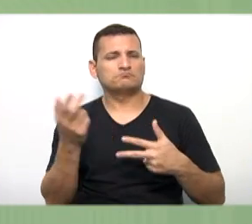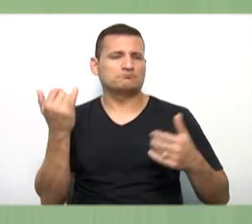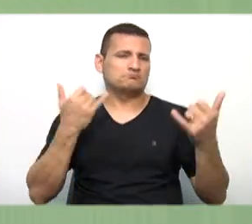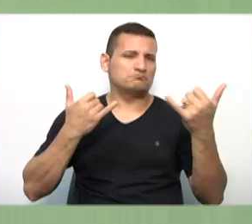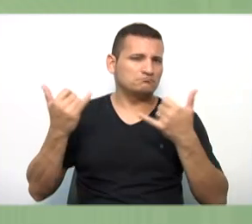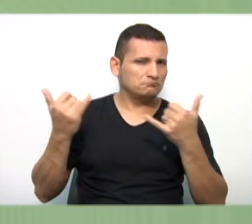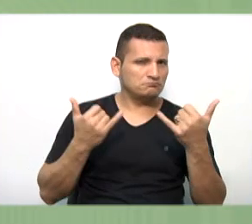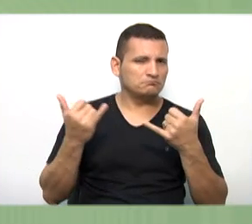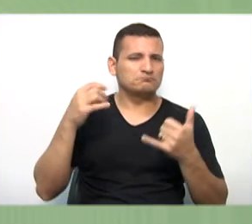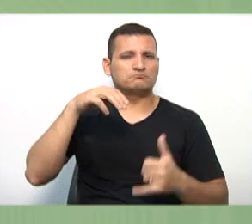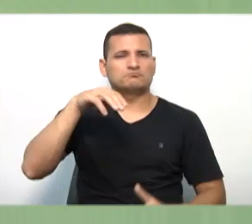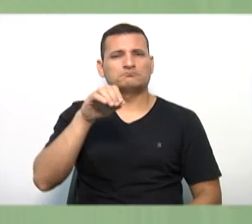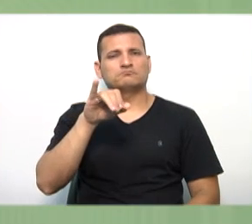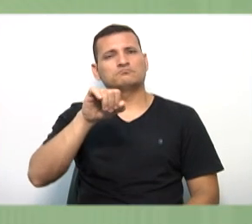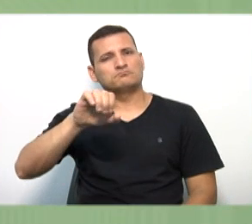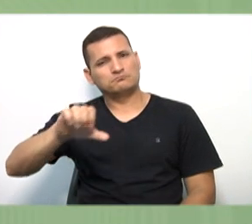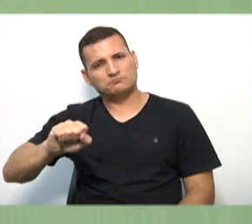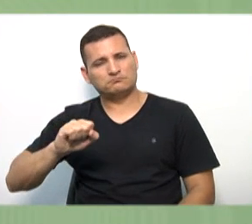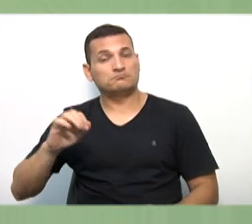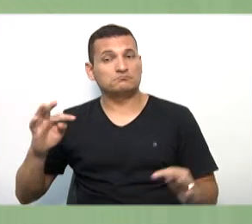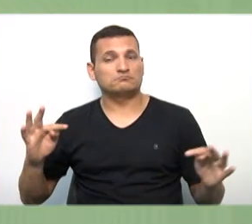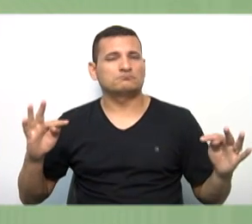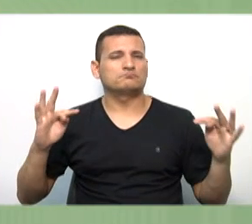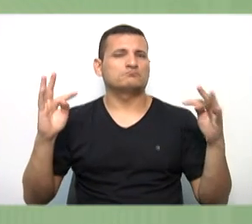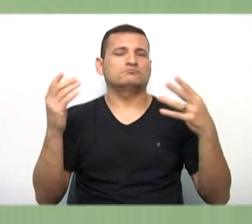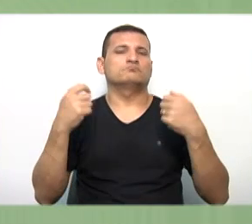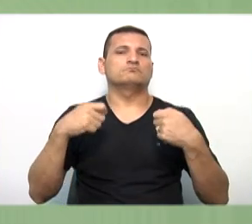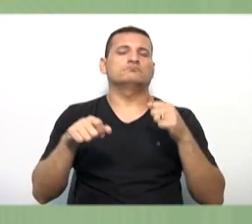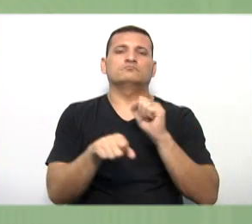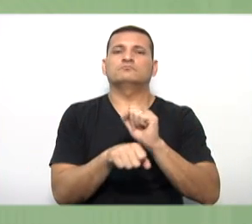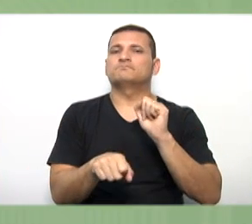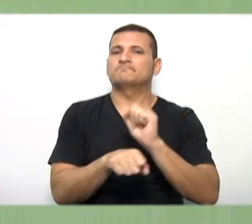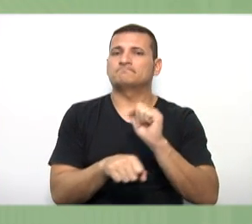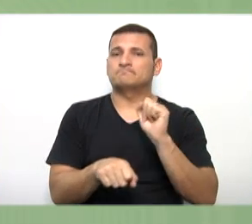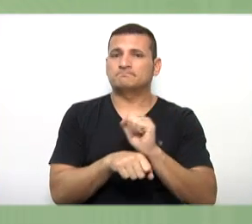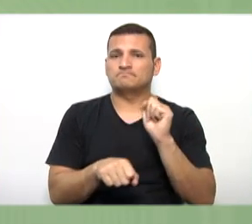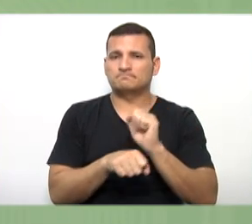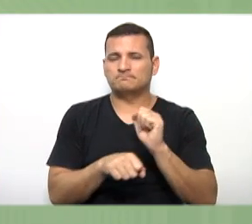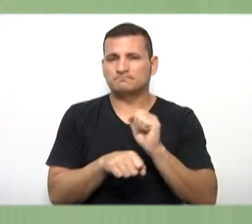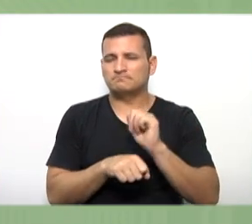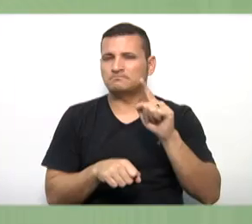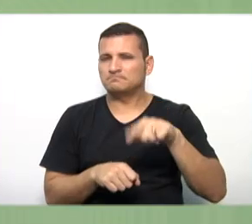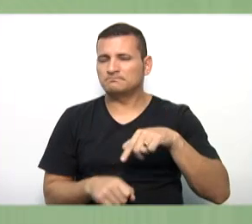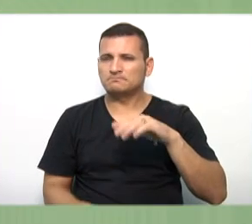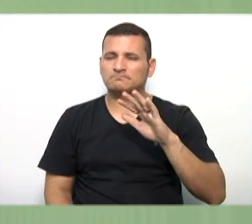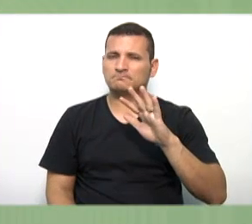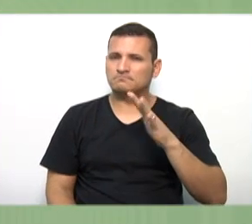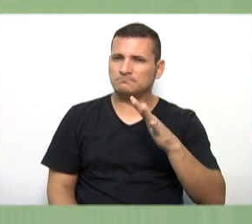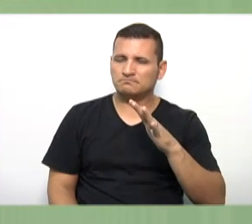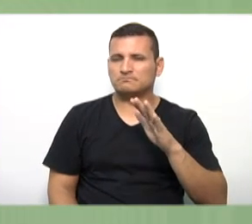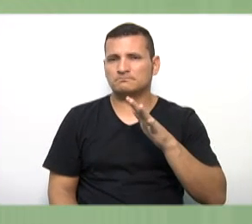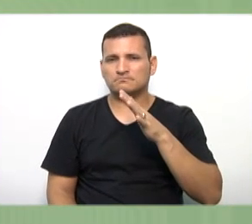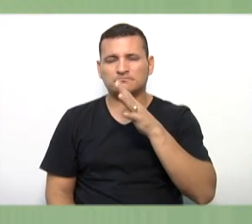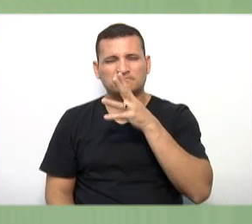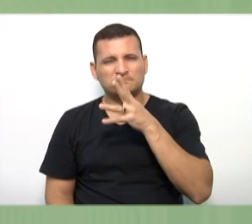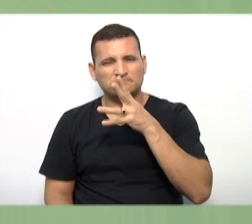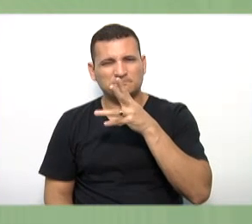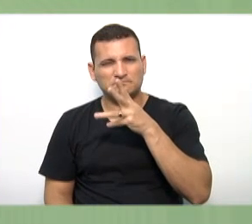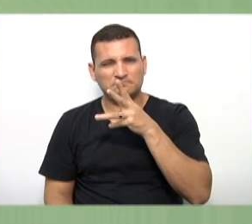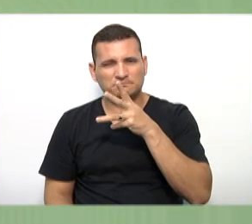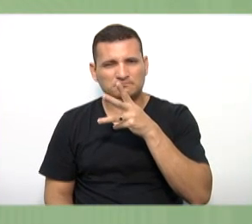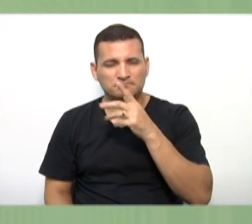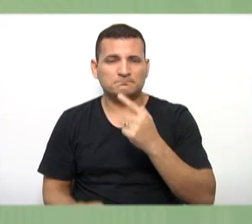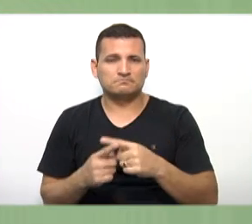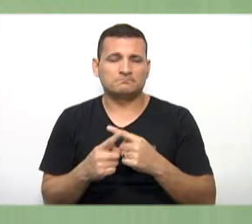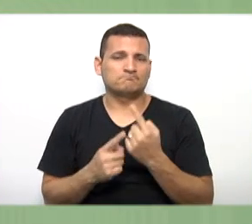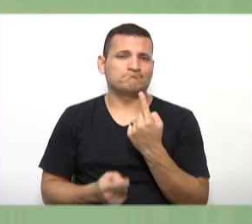todos tinham que aguardar, tinha que ser consultado apenas, era algo que apenas uma pessoa era algo que demorava muito e